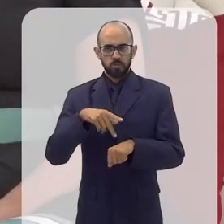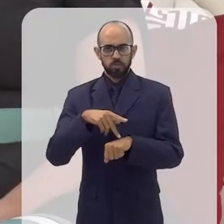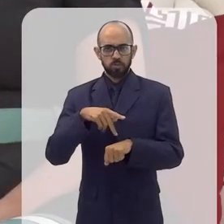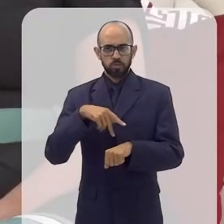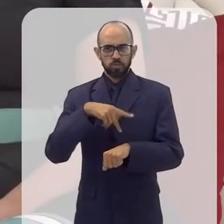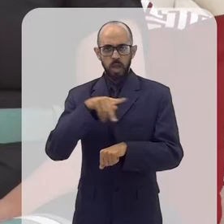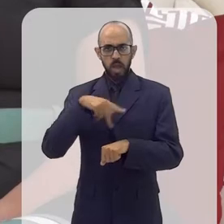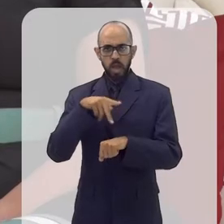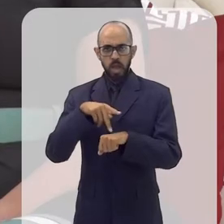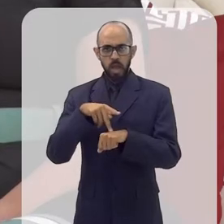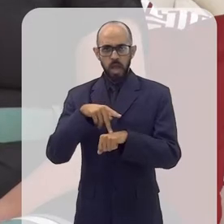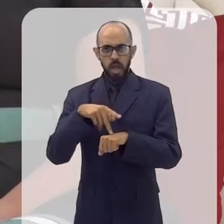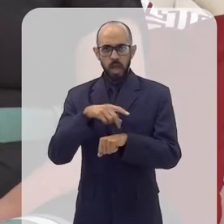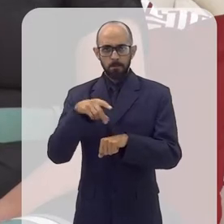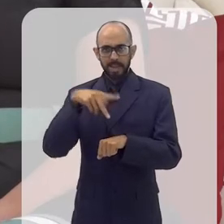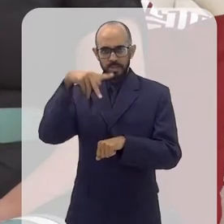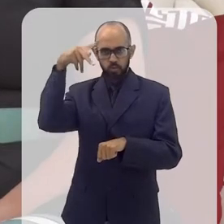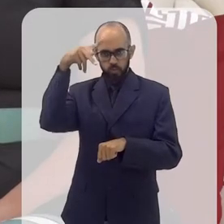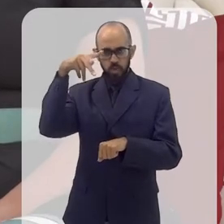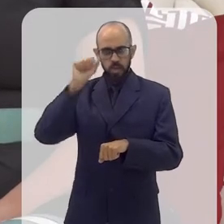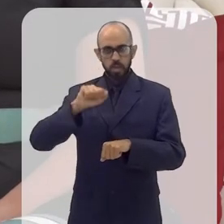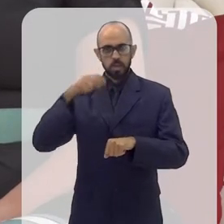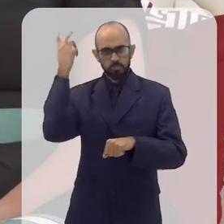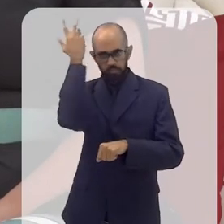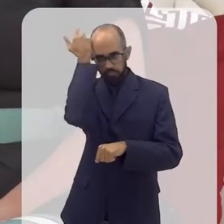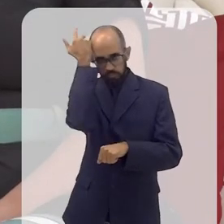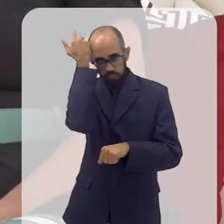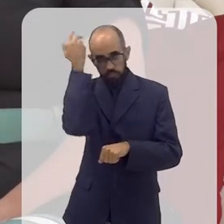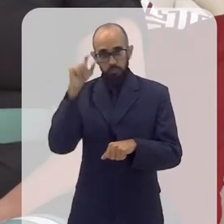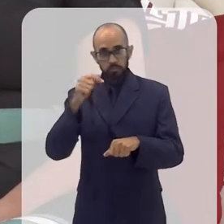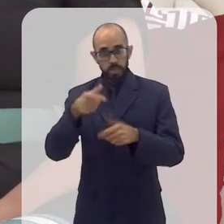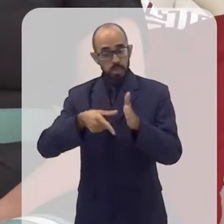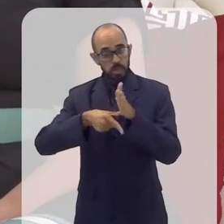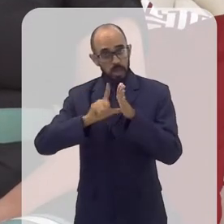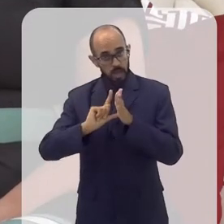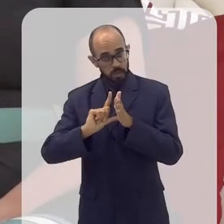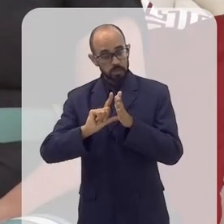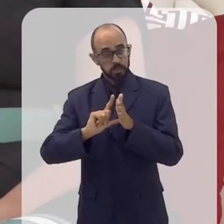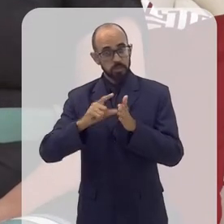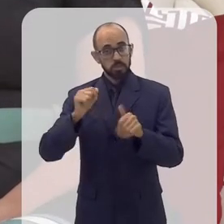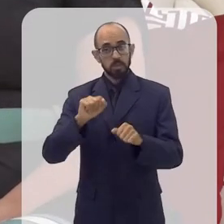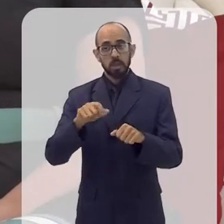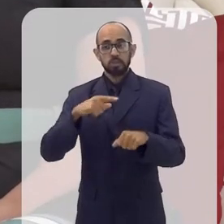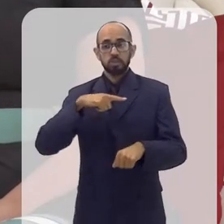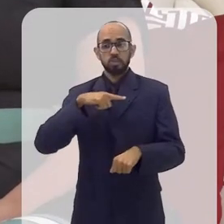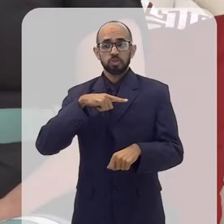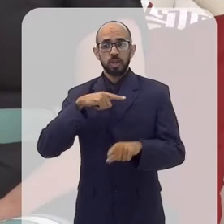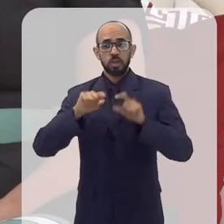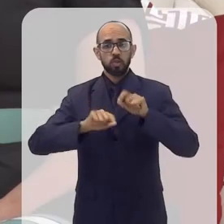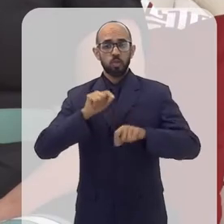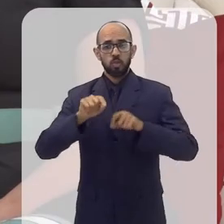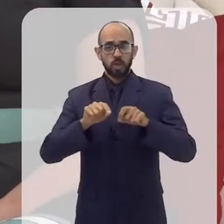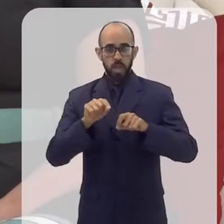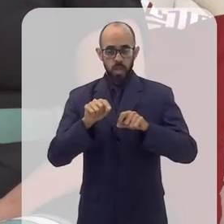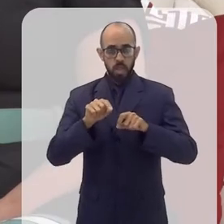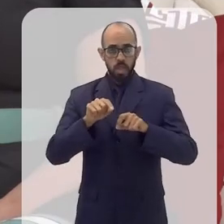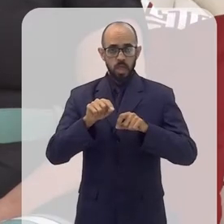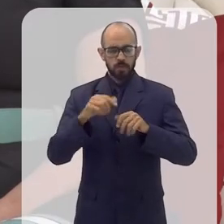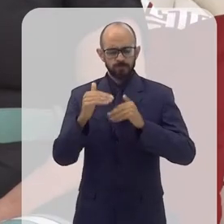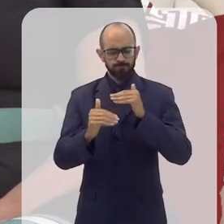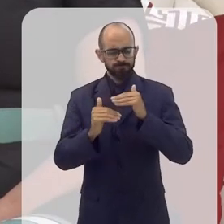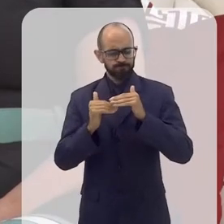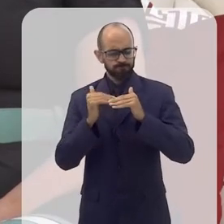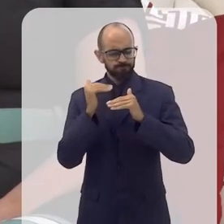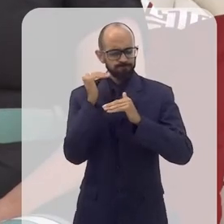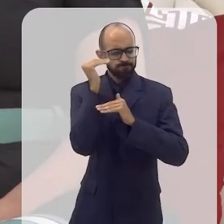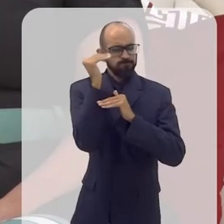Páscoa e nos períodos que antecedem a Páscoa, nas semanas que antecedem, nós procuramos elevar